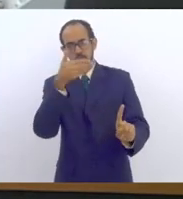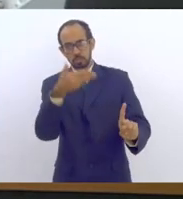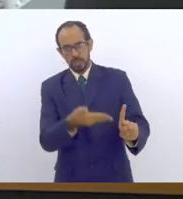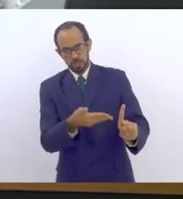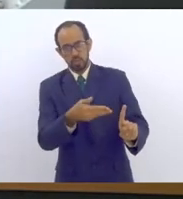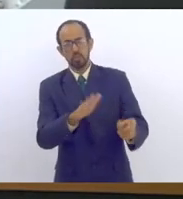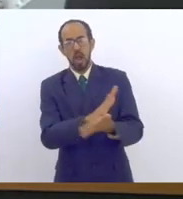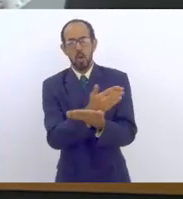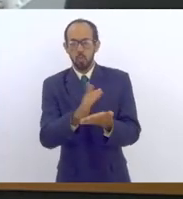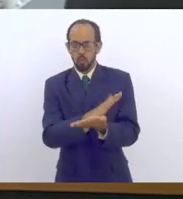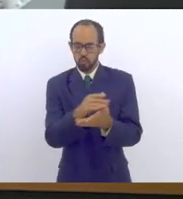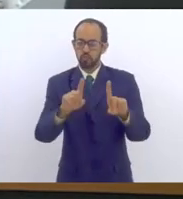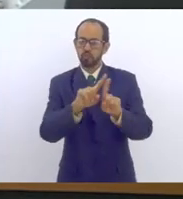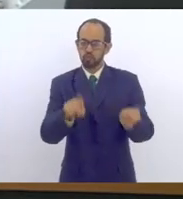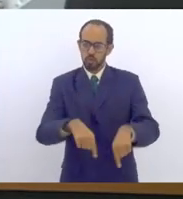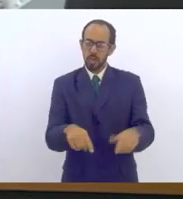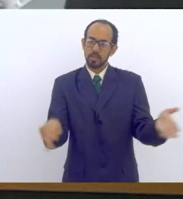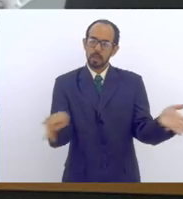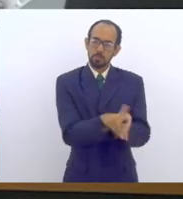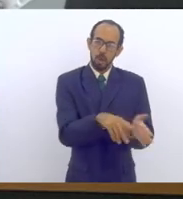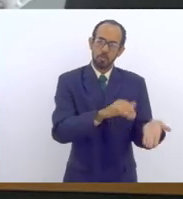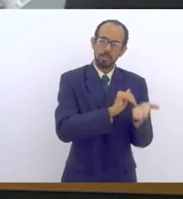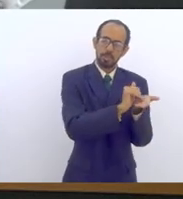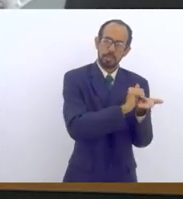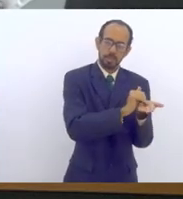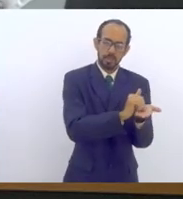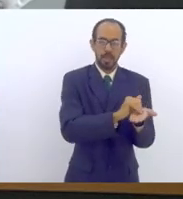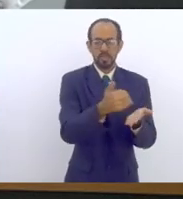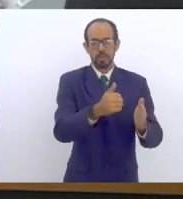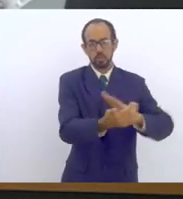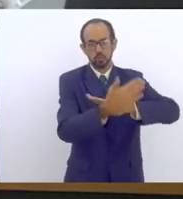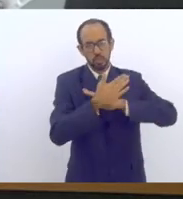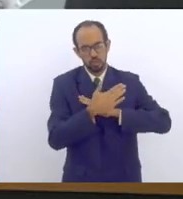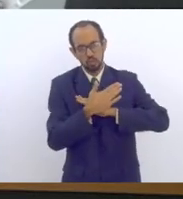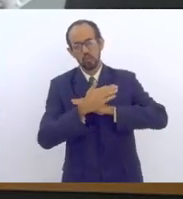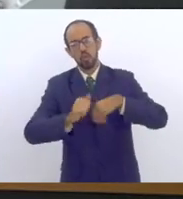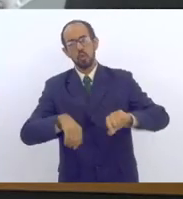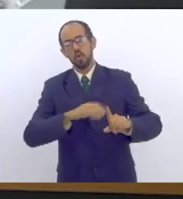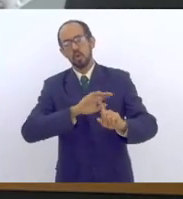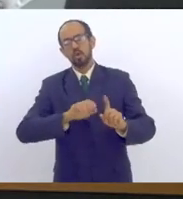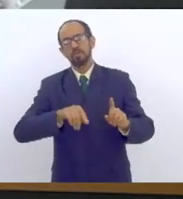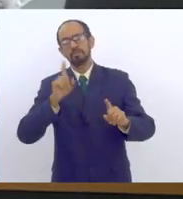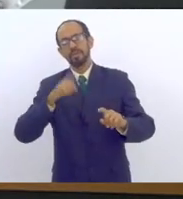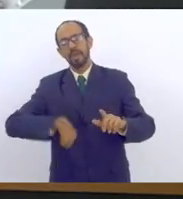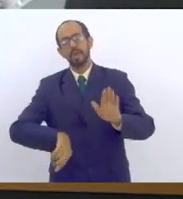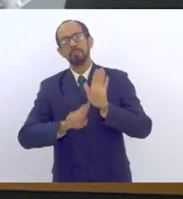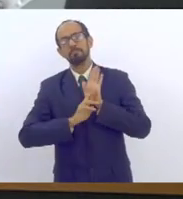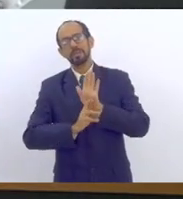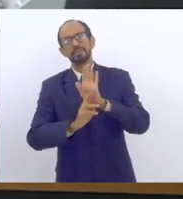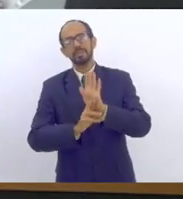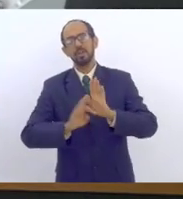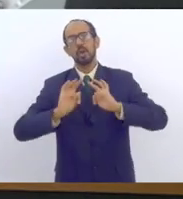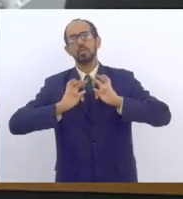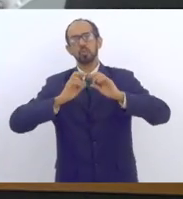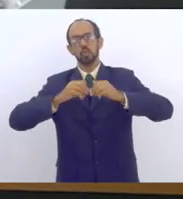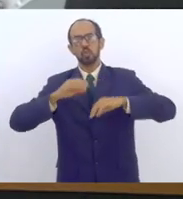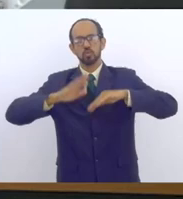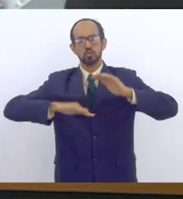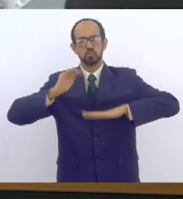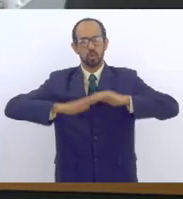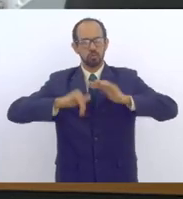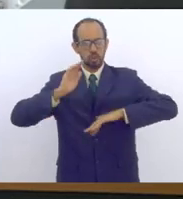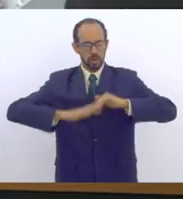servidores gente que fez história que nos ajudou representando todos os profissionais da